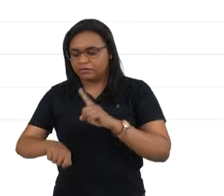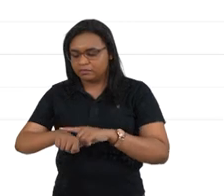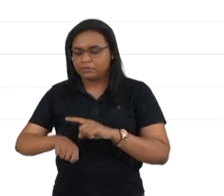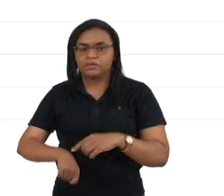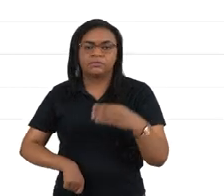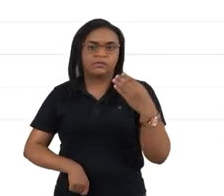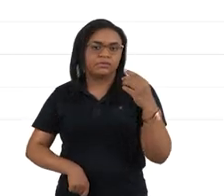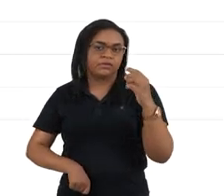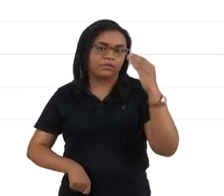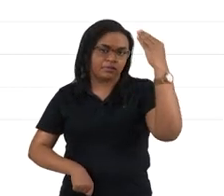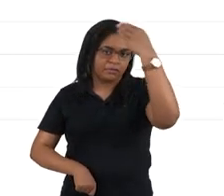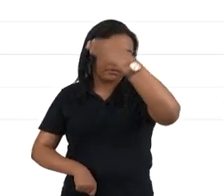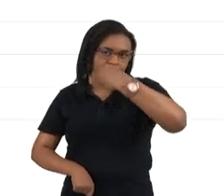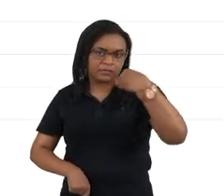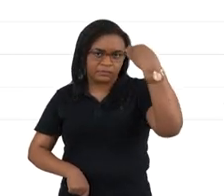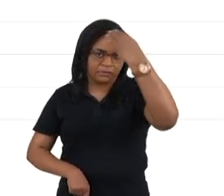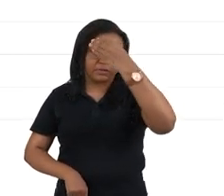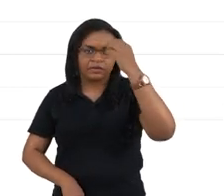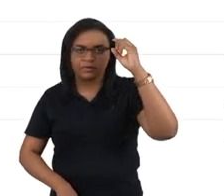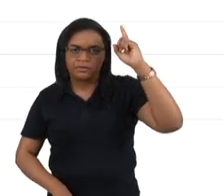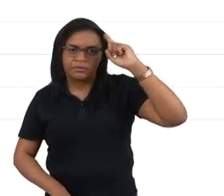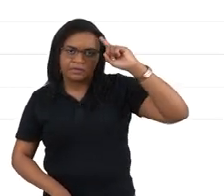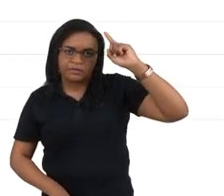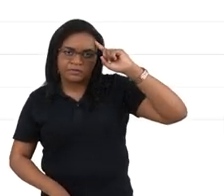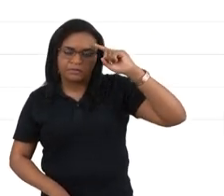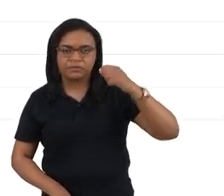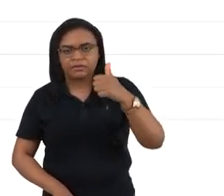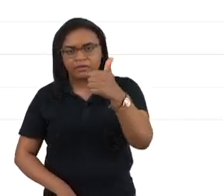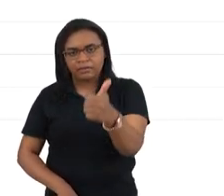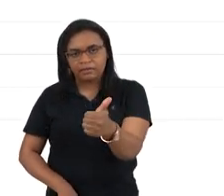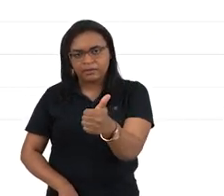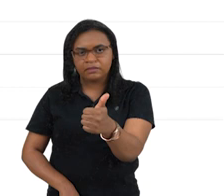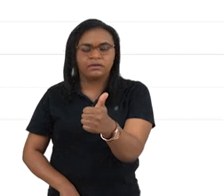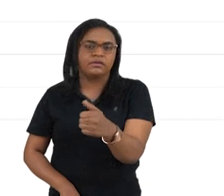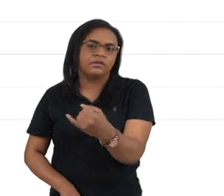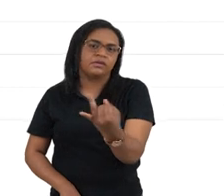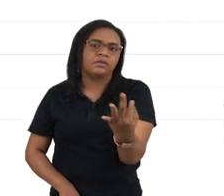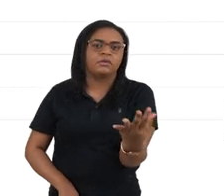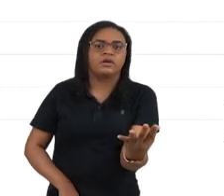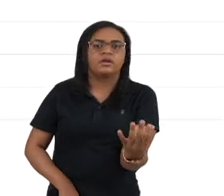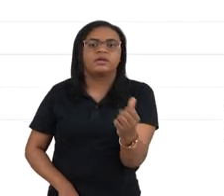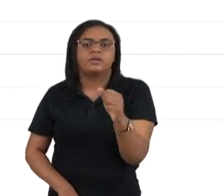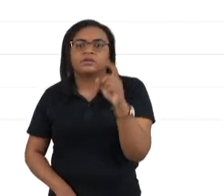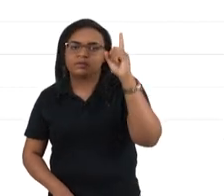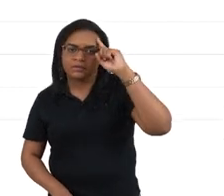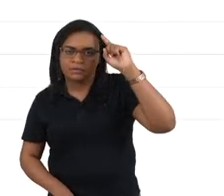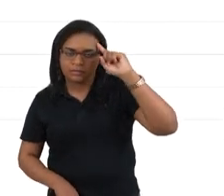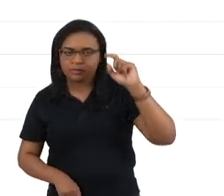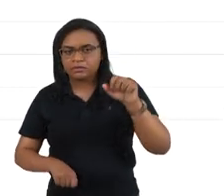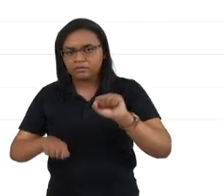4 horas por dia. Certo? Então, agora vamos ver. Em quantos dias esse